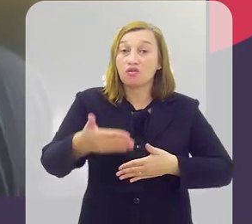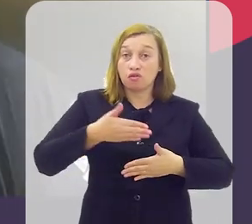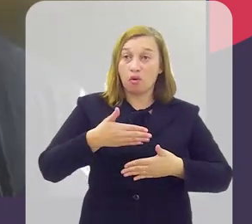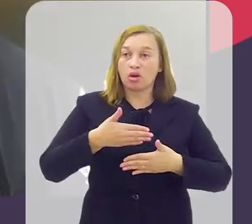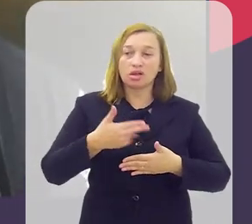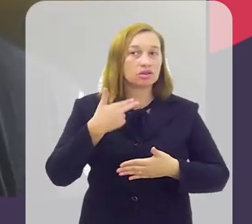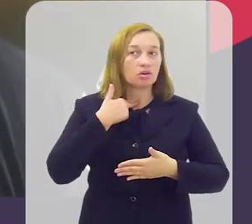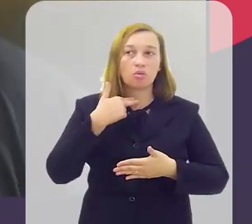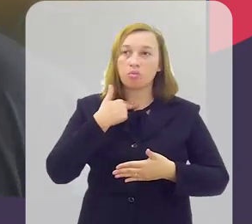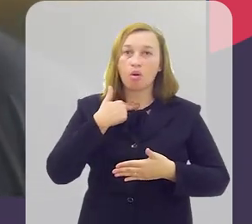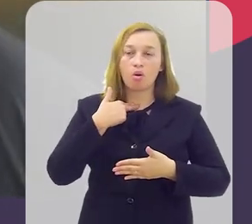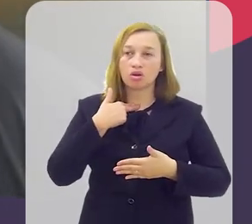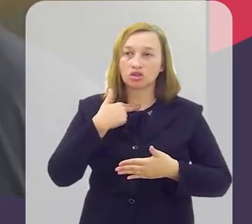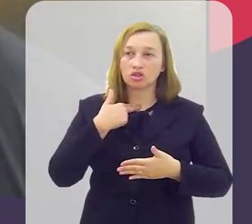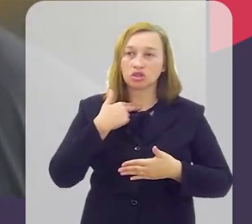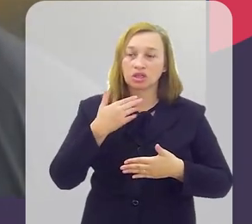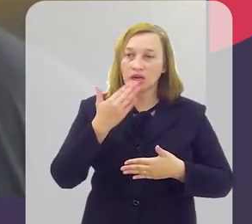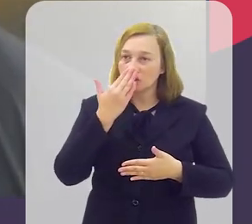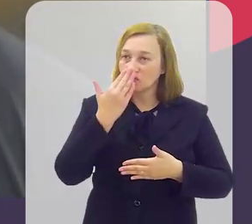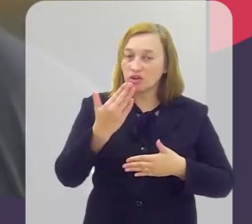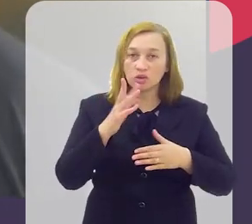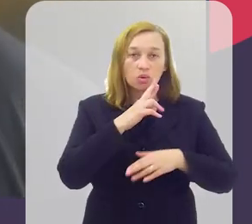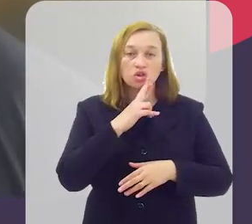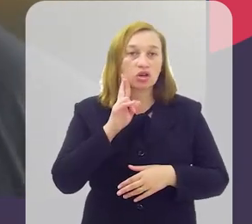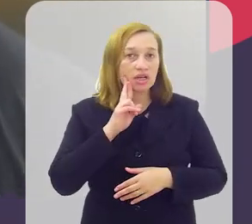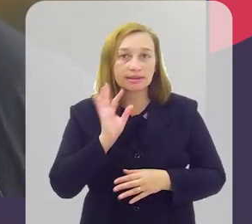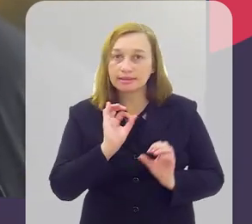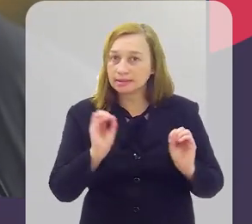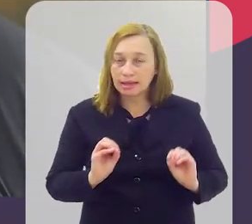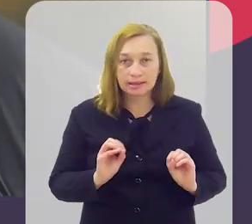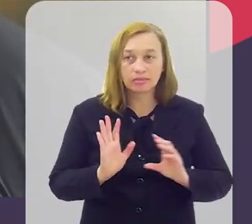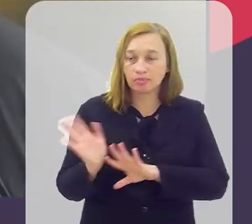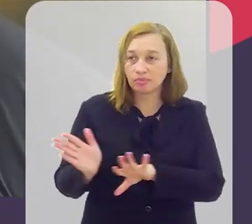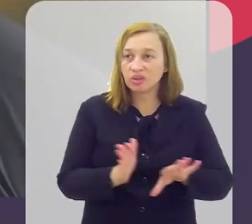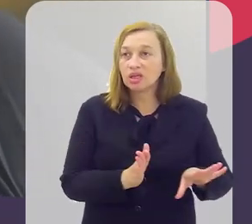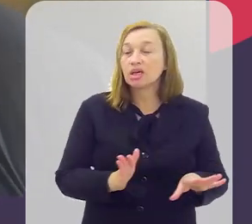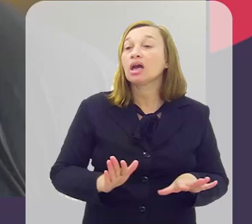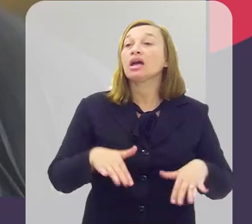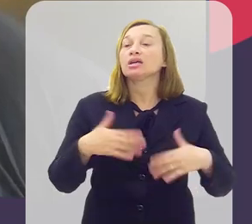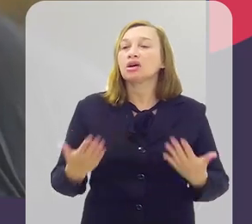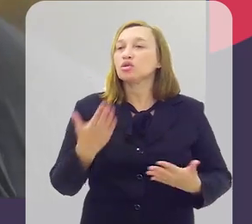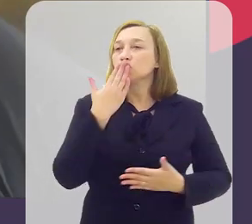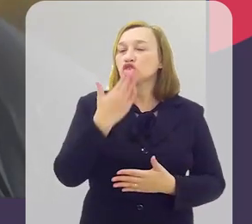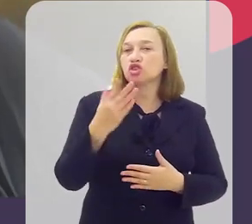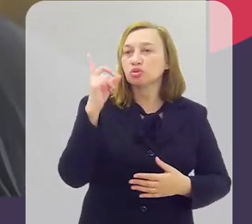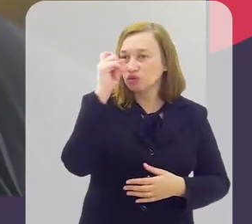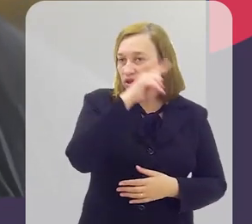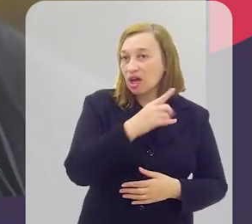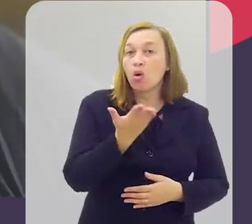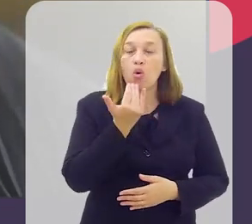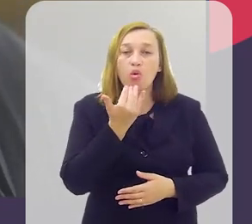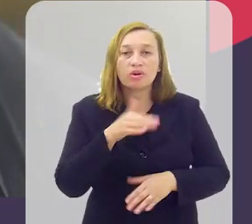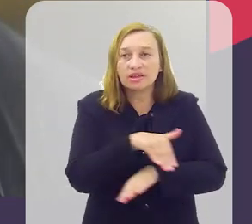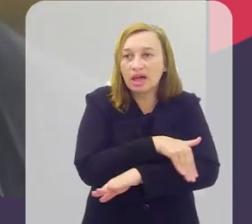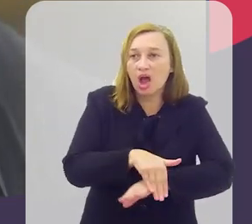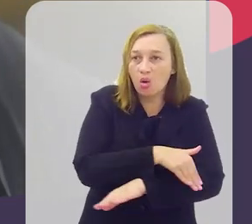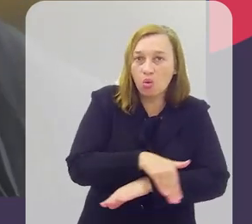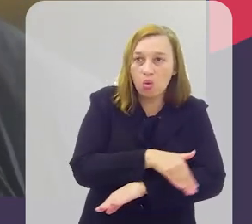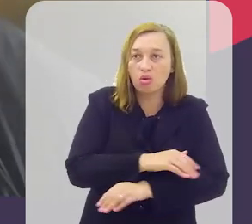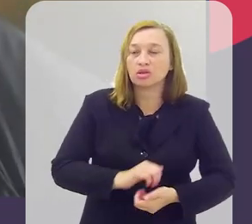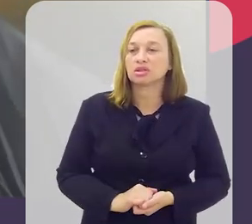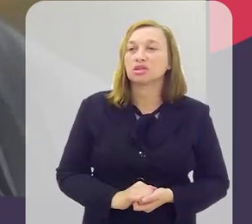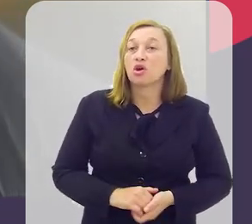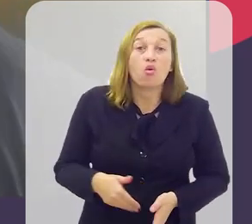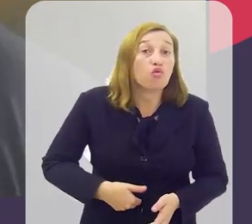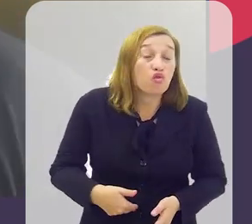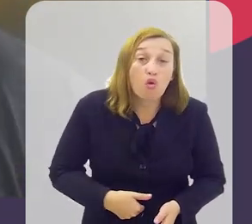lado de fora, às vezes nem em frente o restaurante pode ficar. E esses são os tipos de dificuldade: almoçar na rua, levar